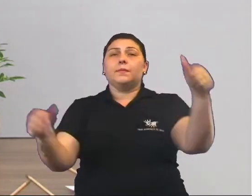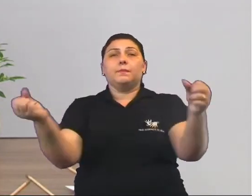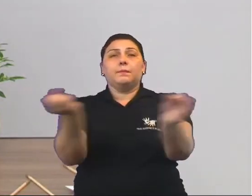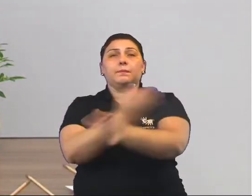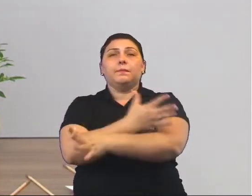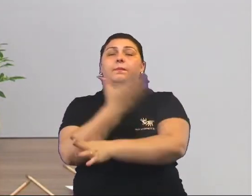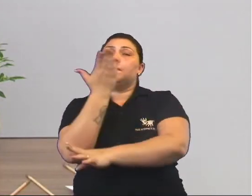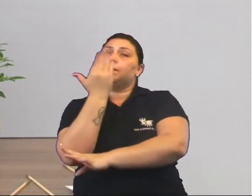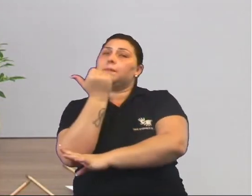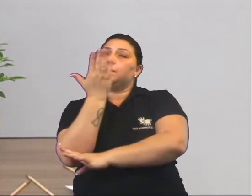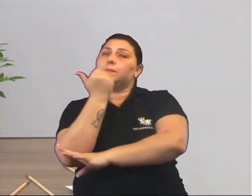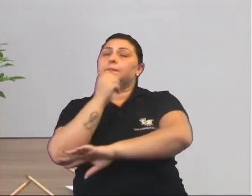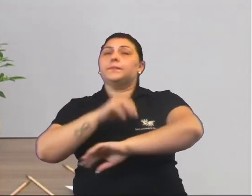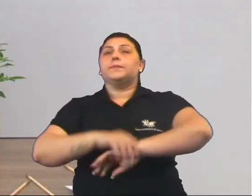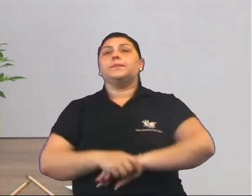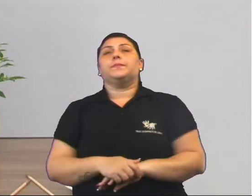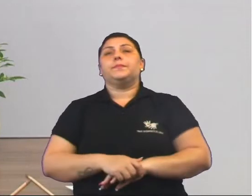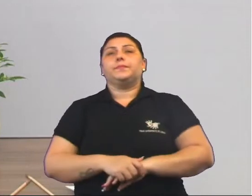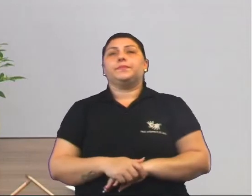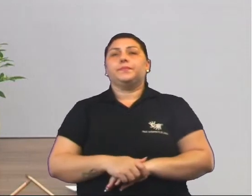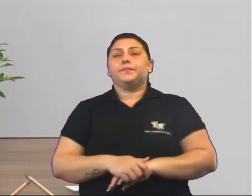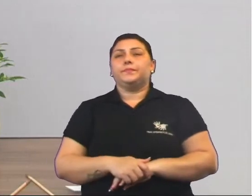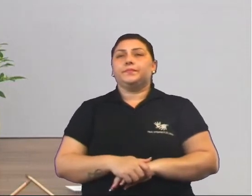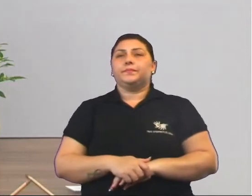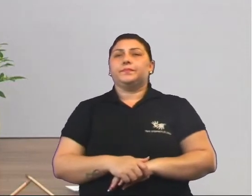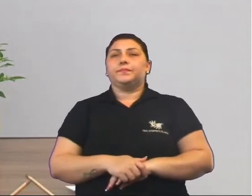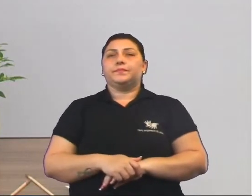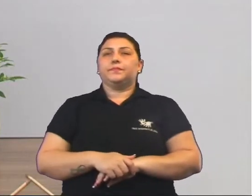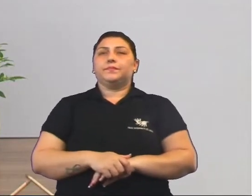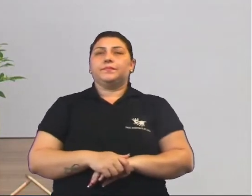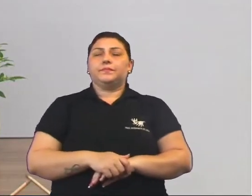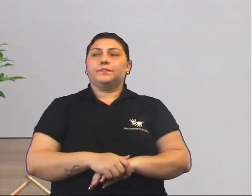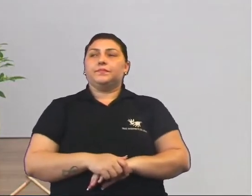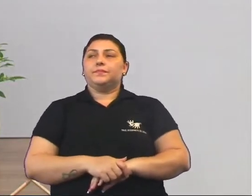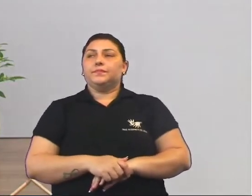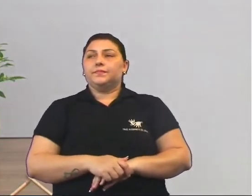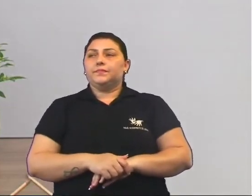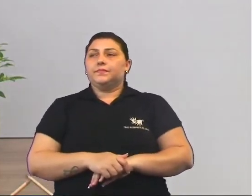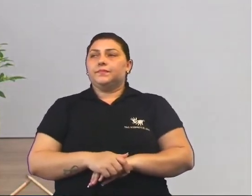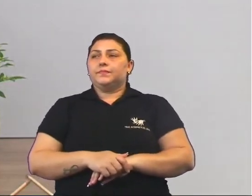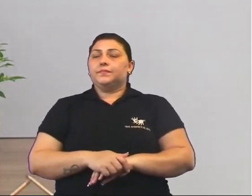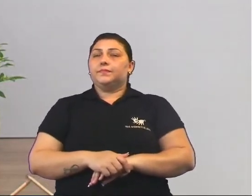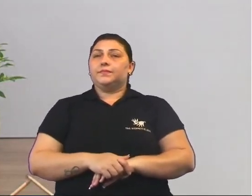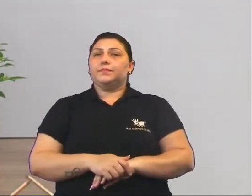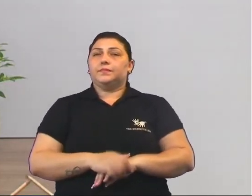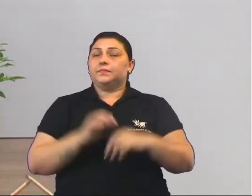tudo isso em quê? Em alimento. Tudo é um processo, é